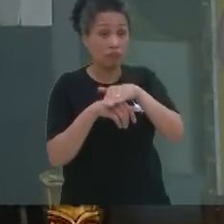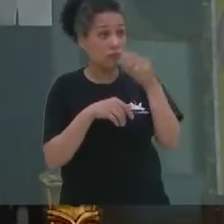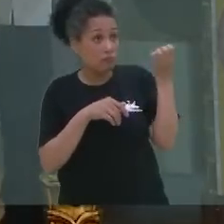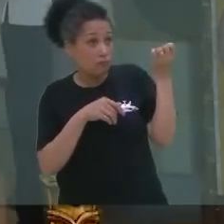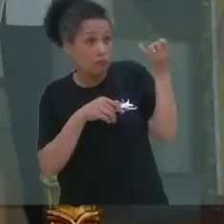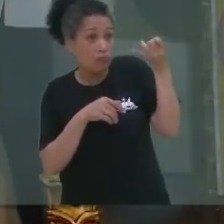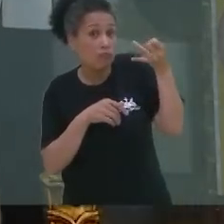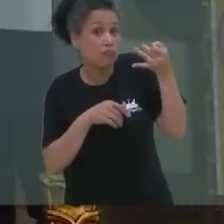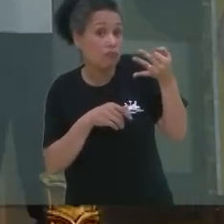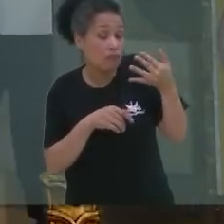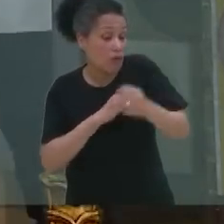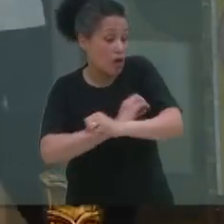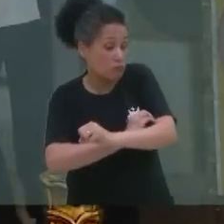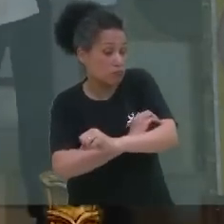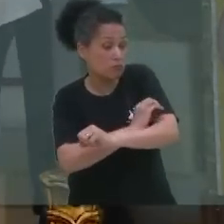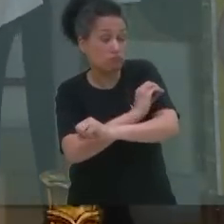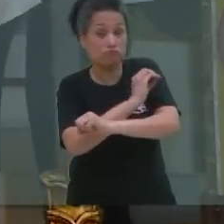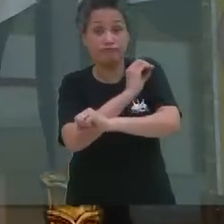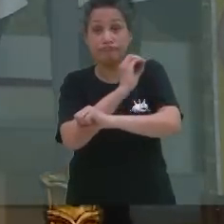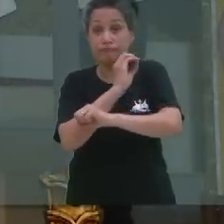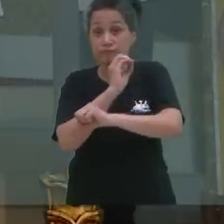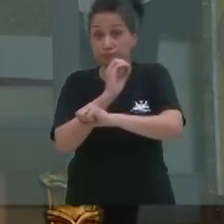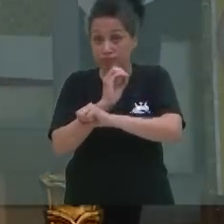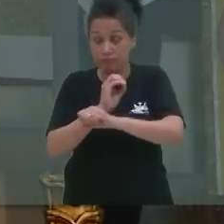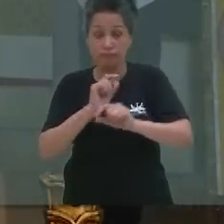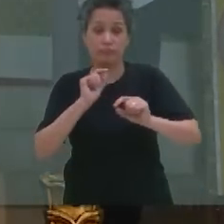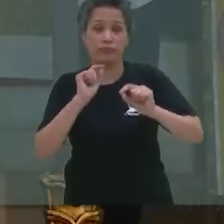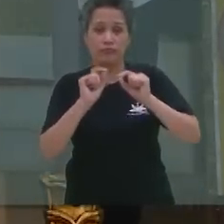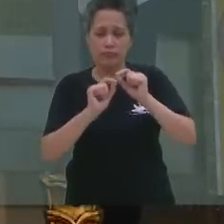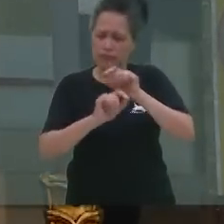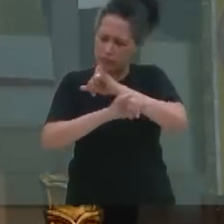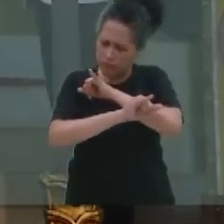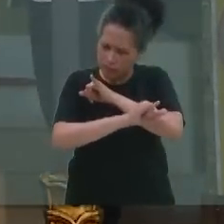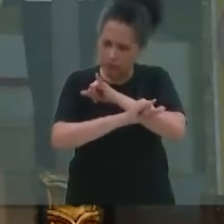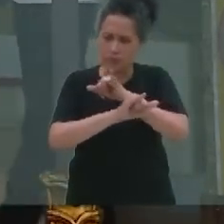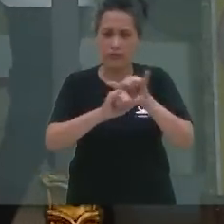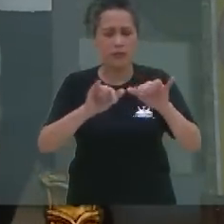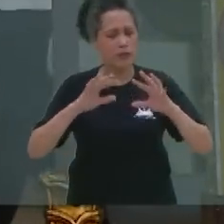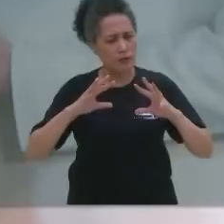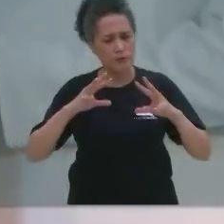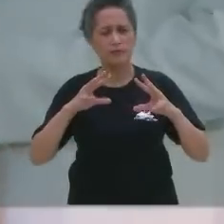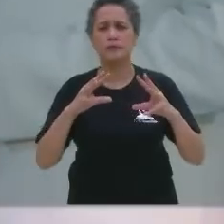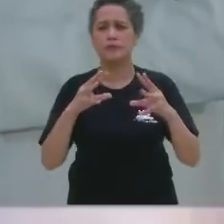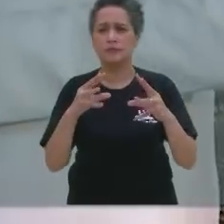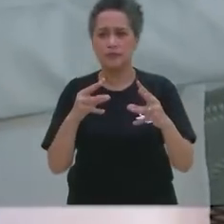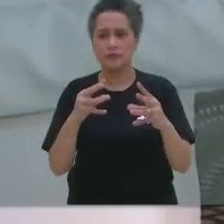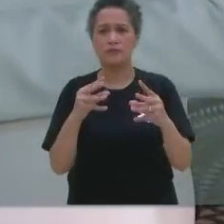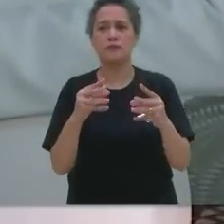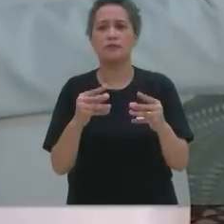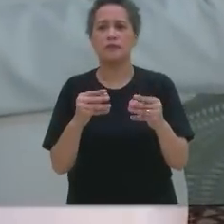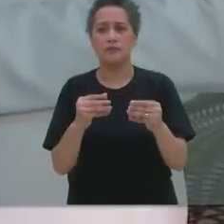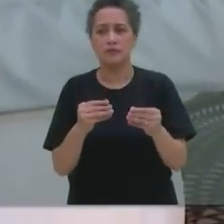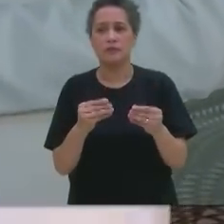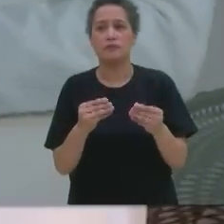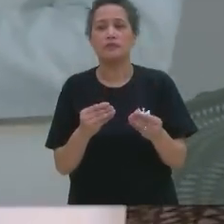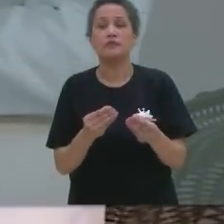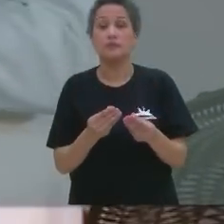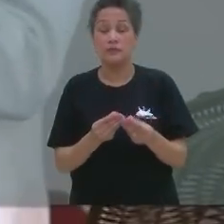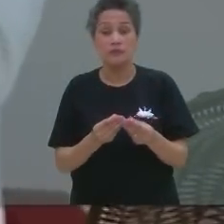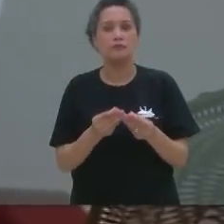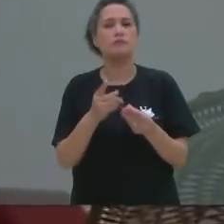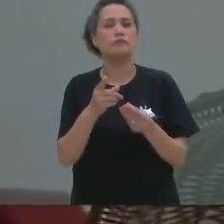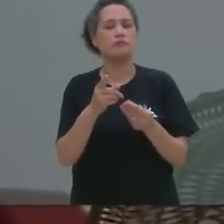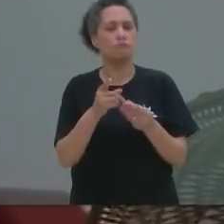madrugada amanhecendo. O que vos digo, digo a todos: vigiai, ficai